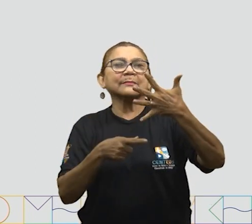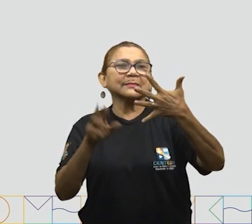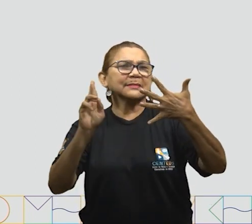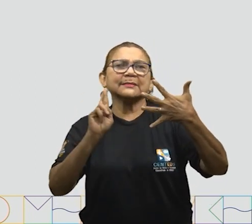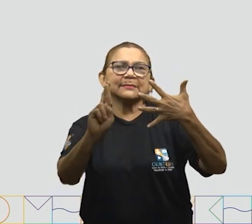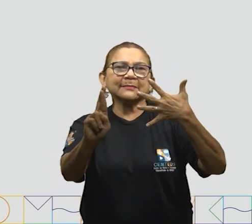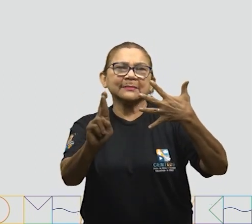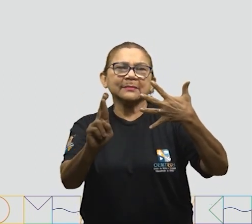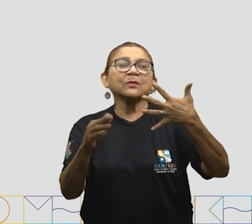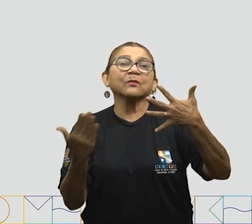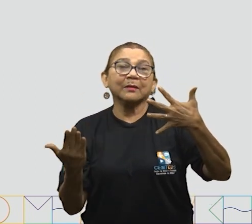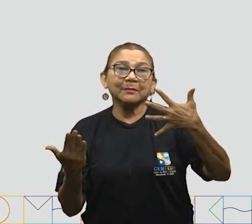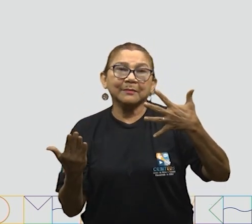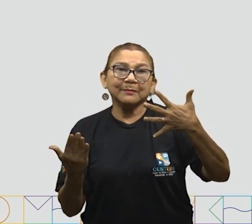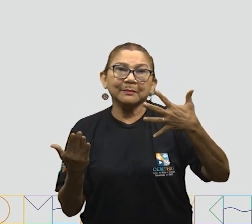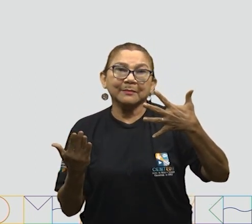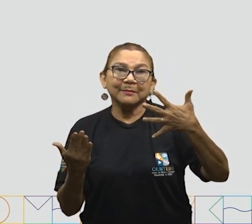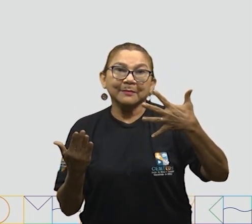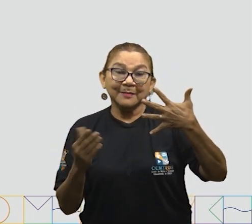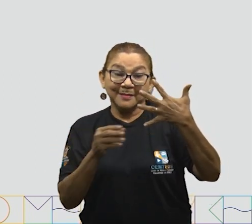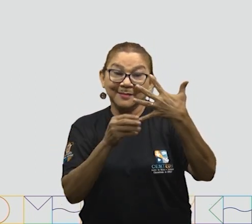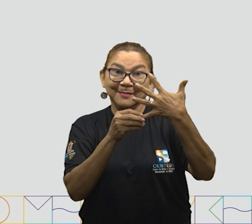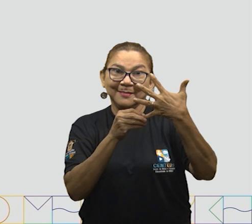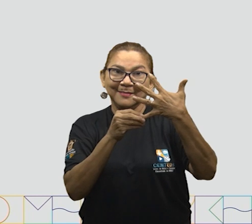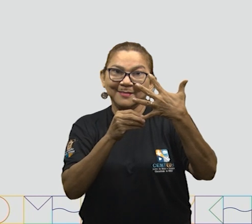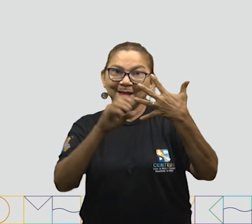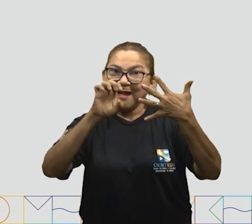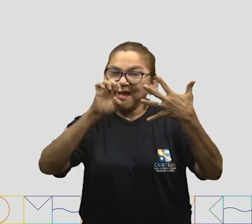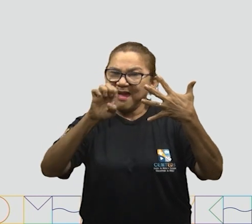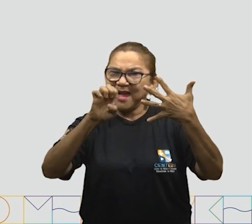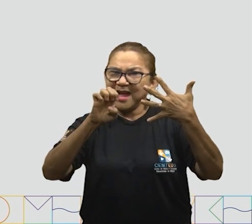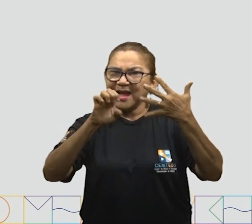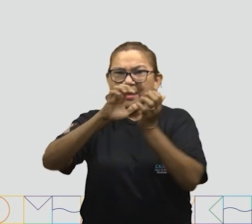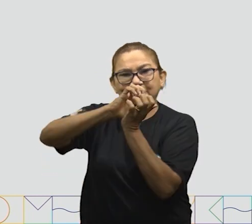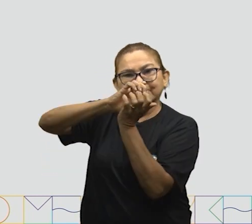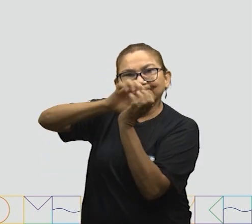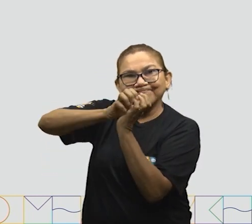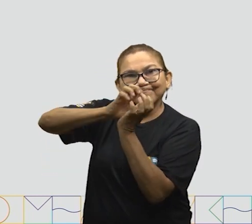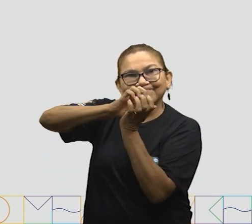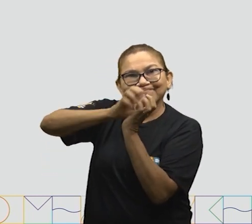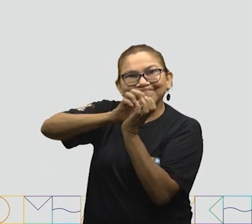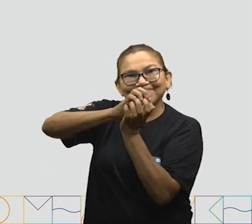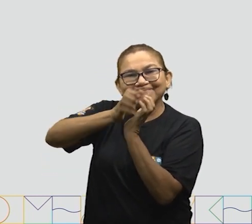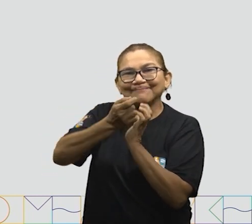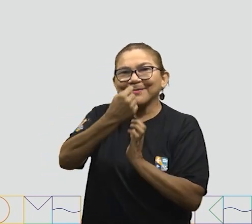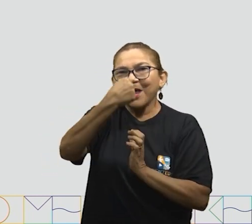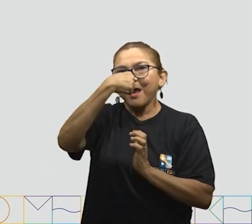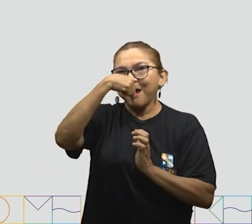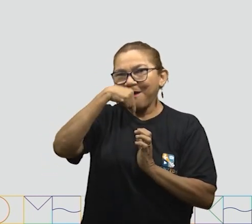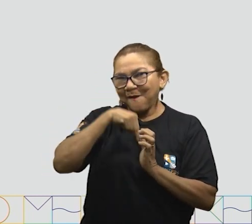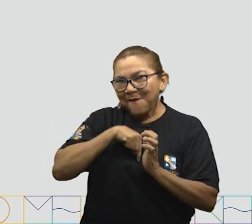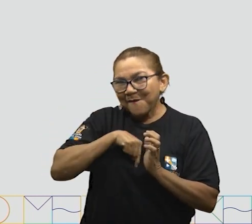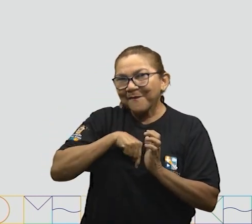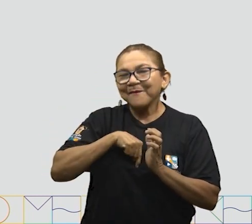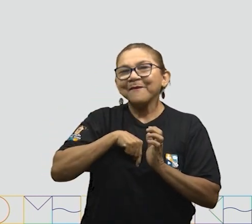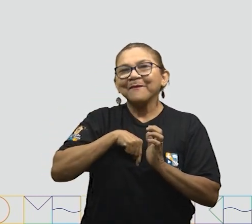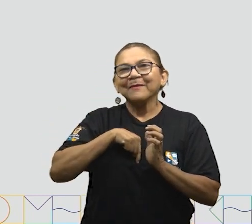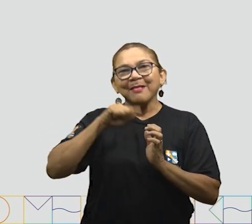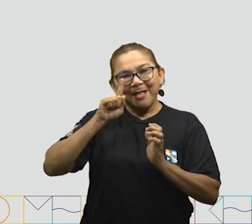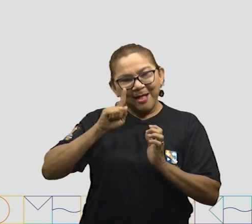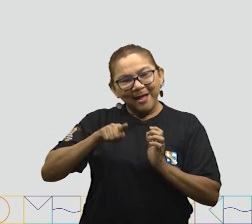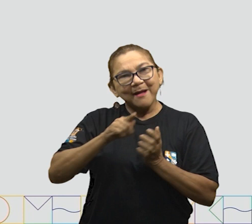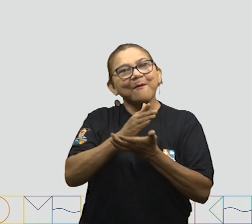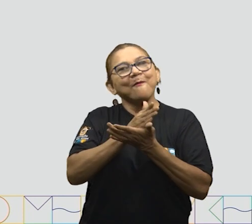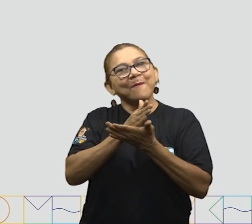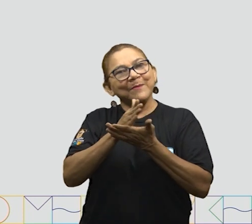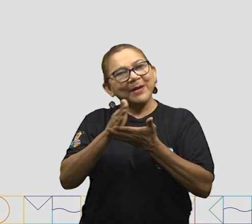a alternativa letra E, digestão mecânica. Então, esse processo da